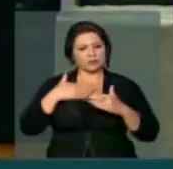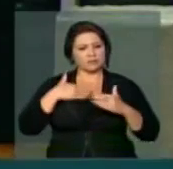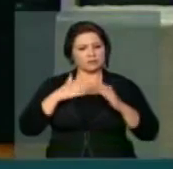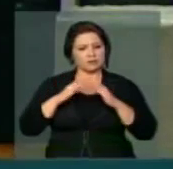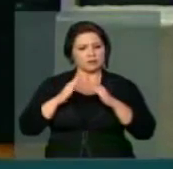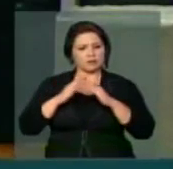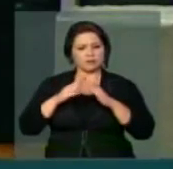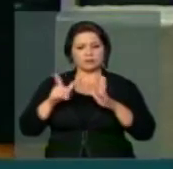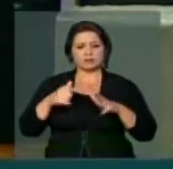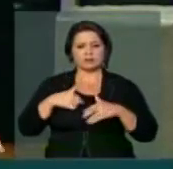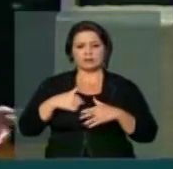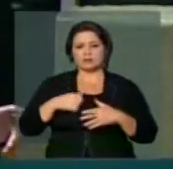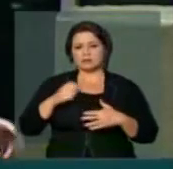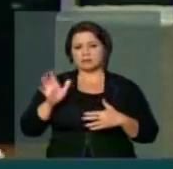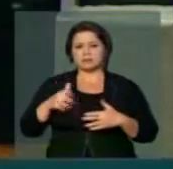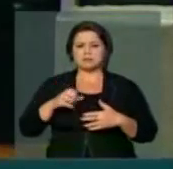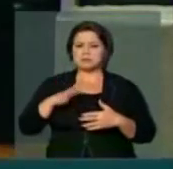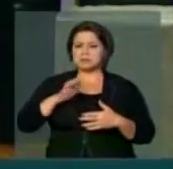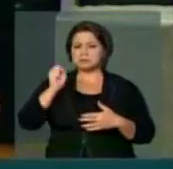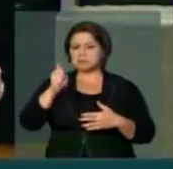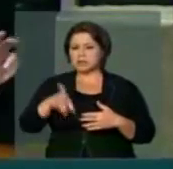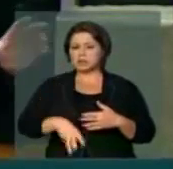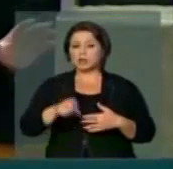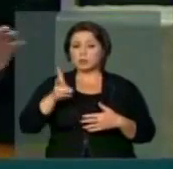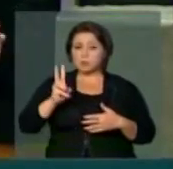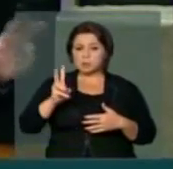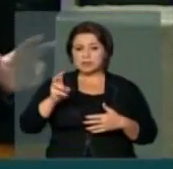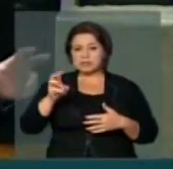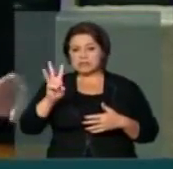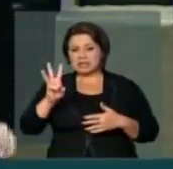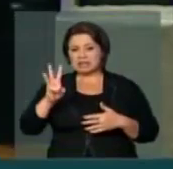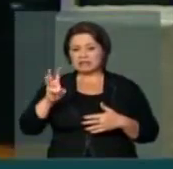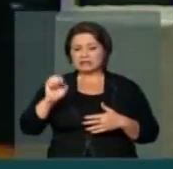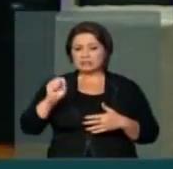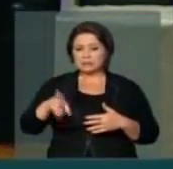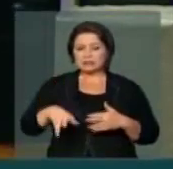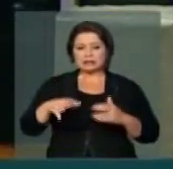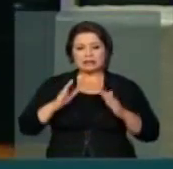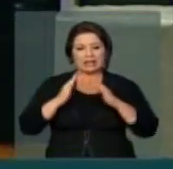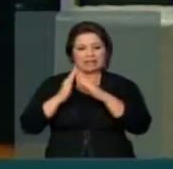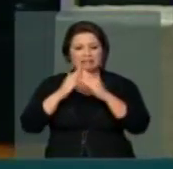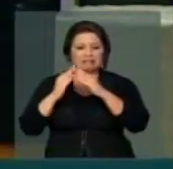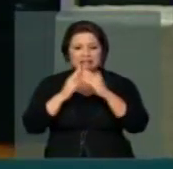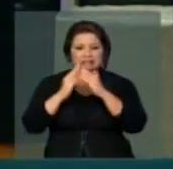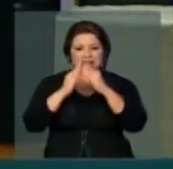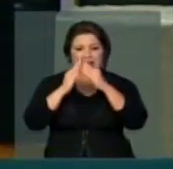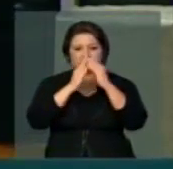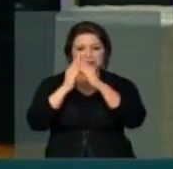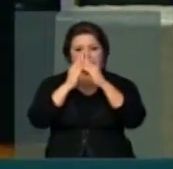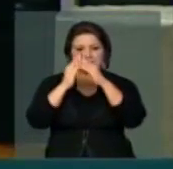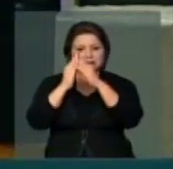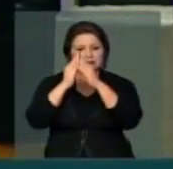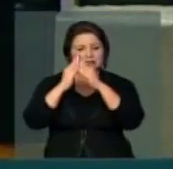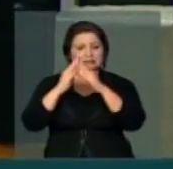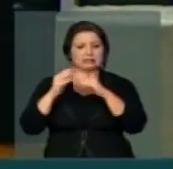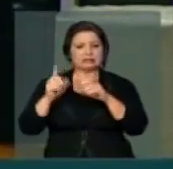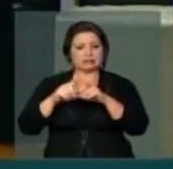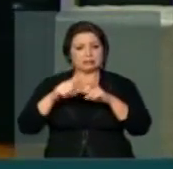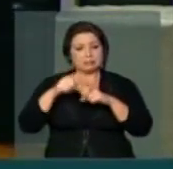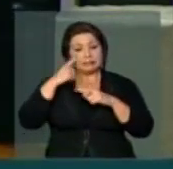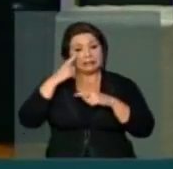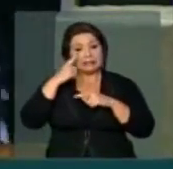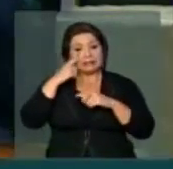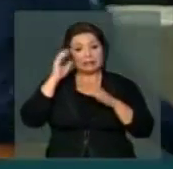quando de 2h30 para as 3 horas da manhã eu acordei literalmente com a casa balançando. Tentei sair pela parte da frente